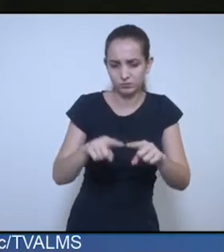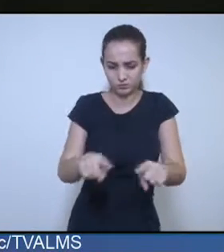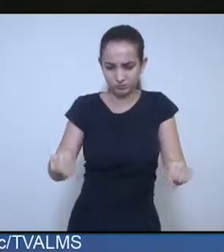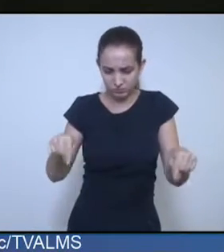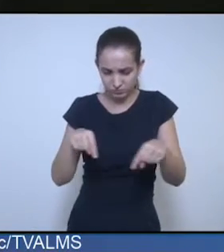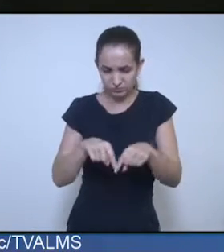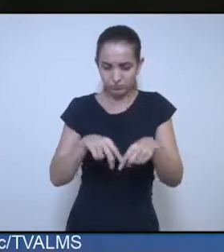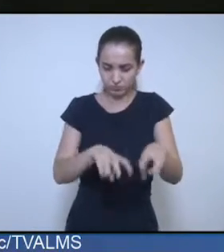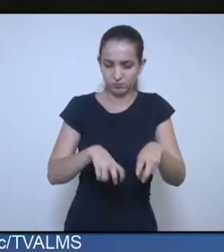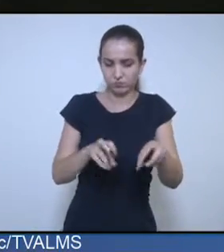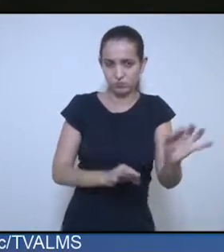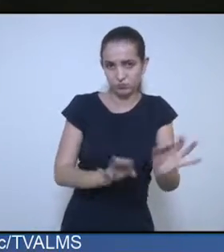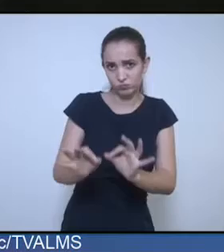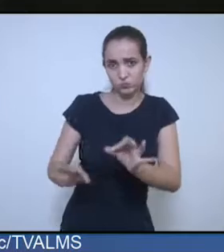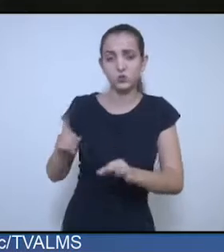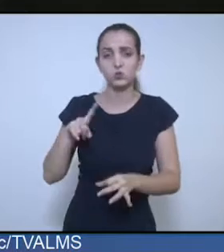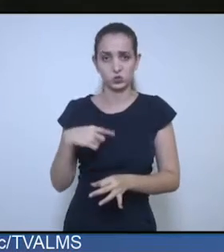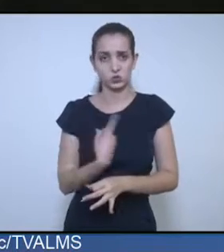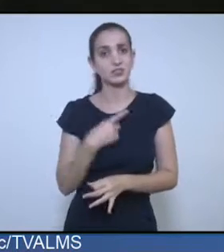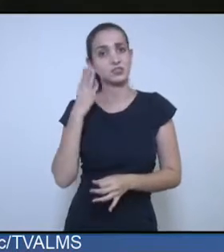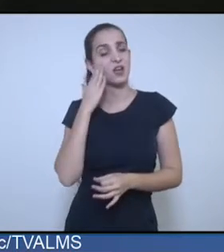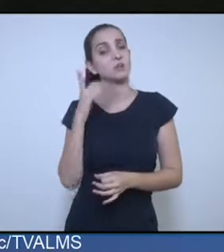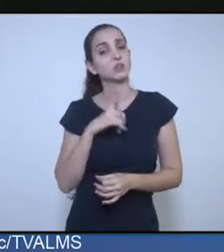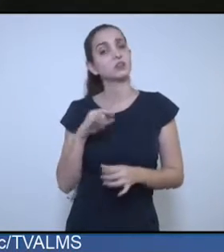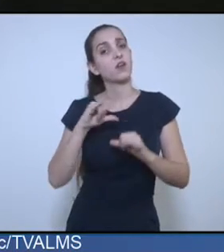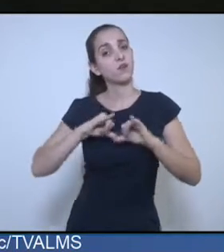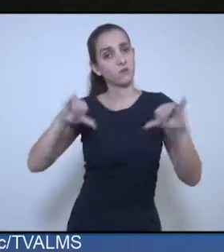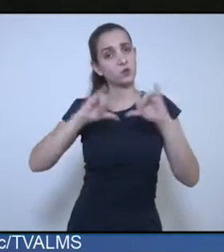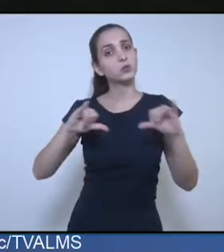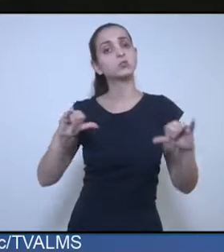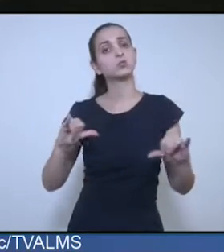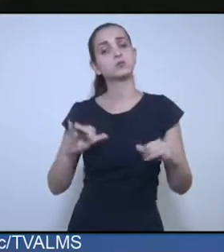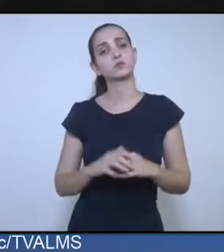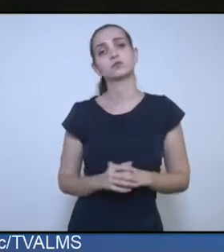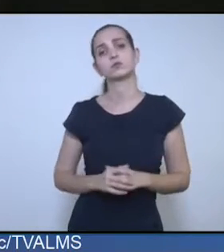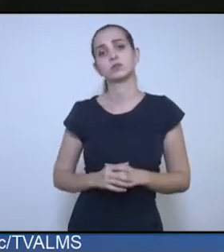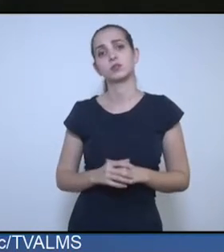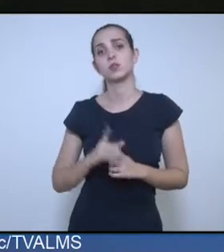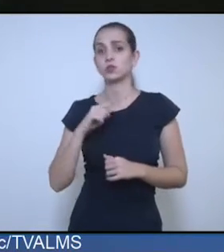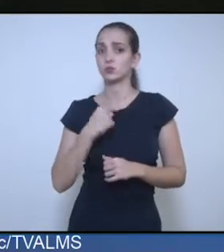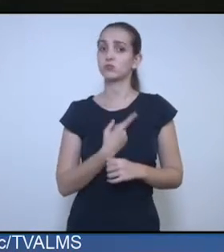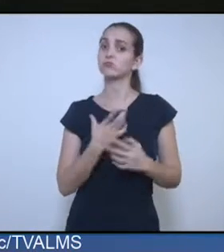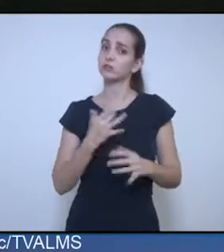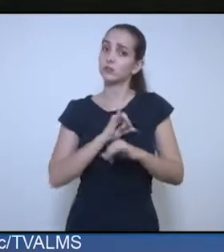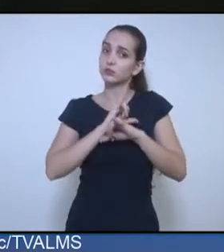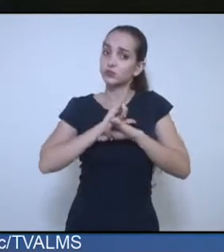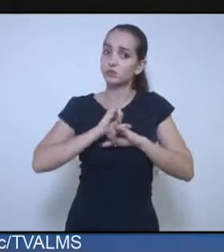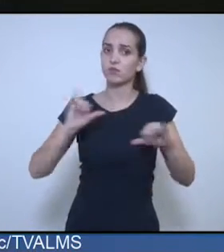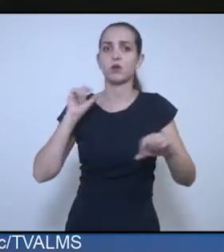nós temos aqui nosso informativo, e nós estamos fazendo questão de divulgar,